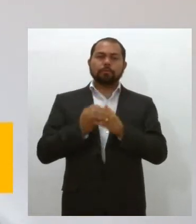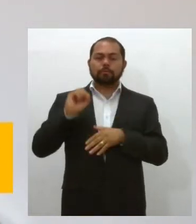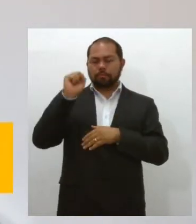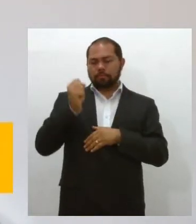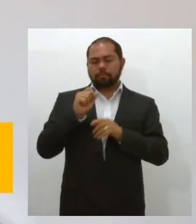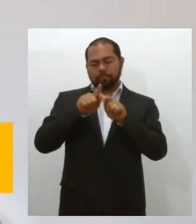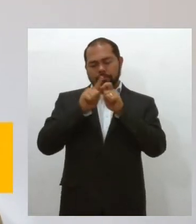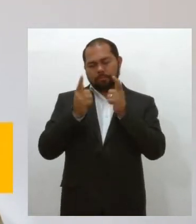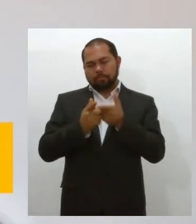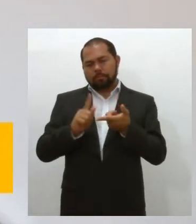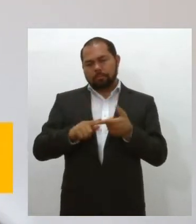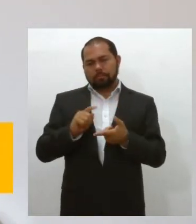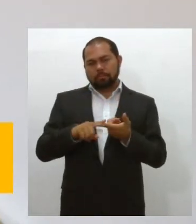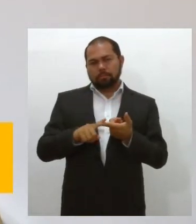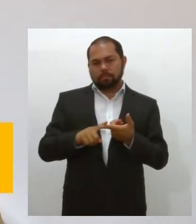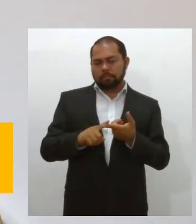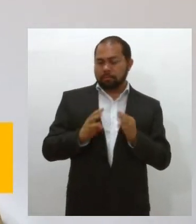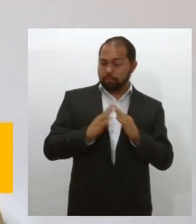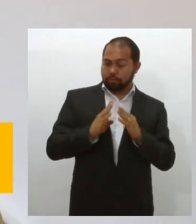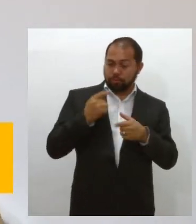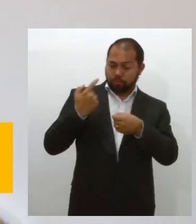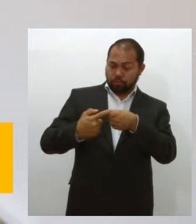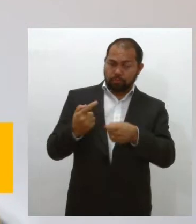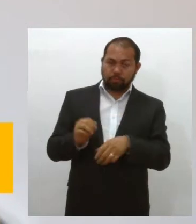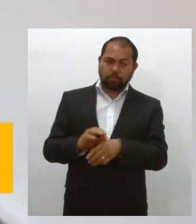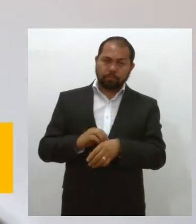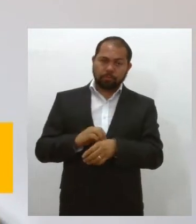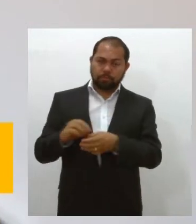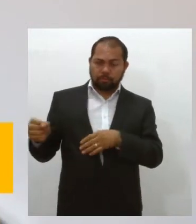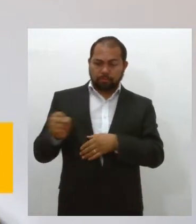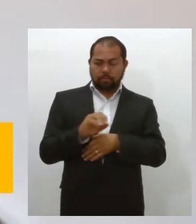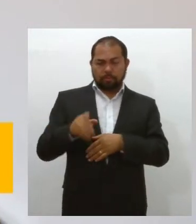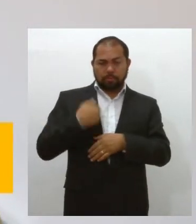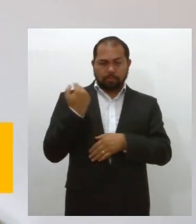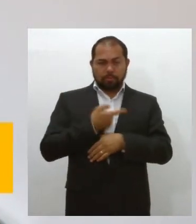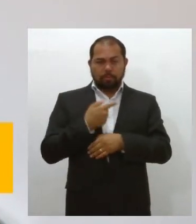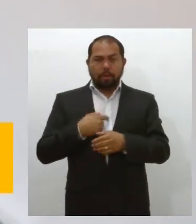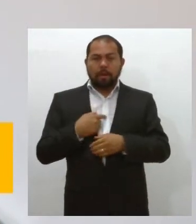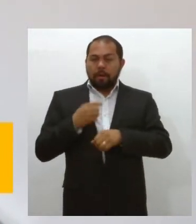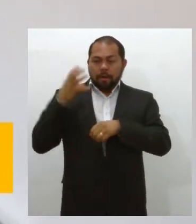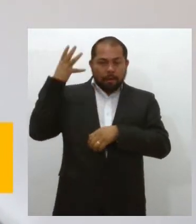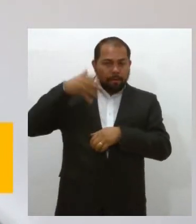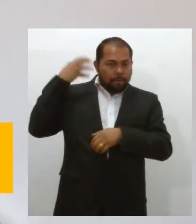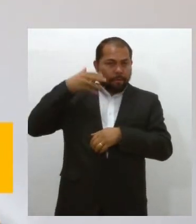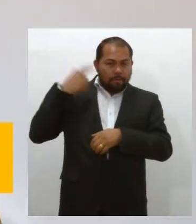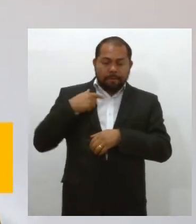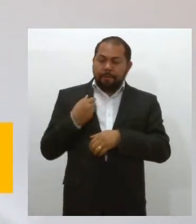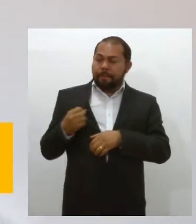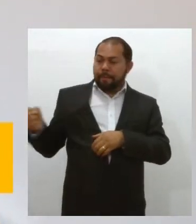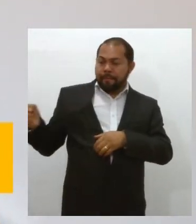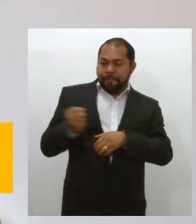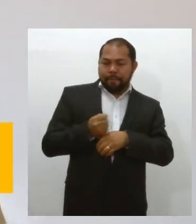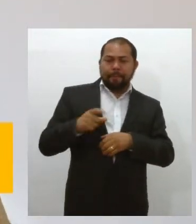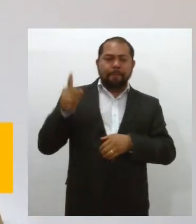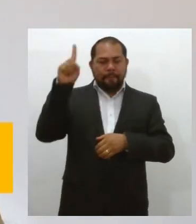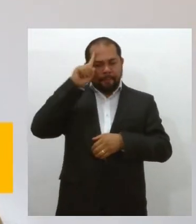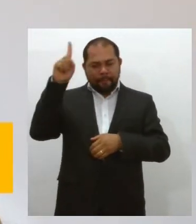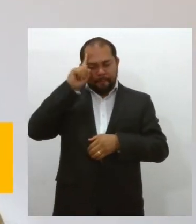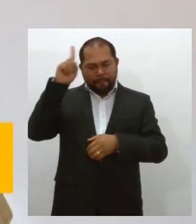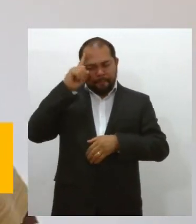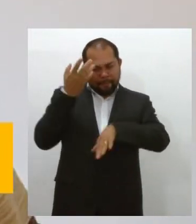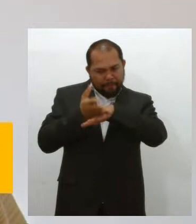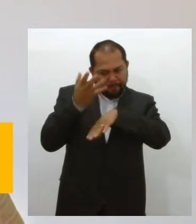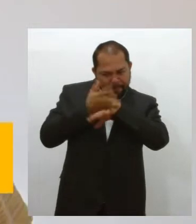do Legislativo do município por estar trazendo para a gente essa palestra para que a gente possa aplicar dentro do nosso dia a dia, dentro do